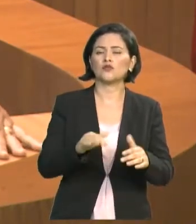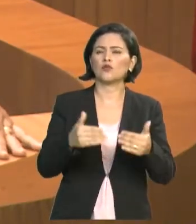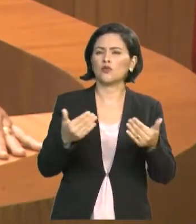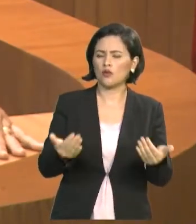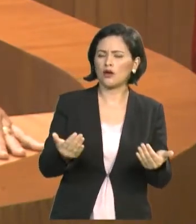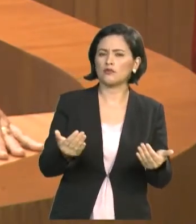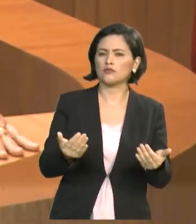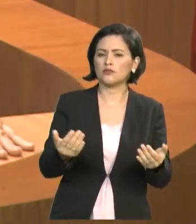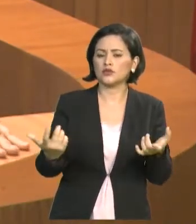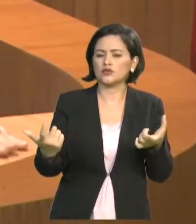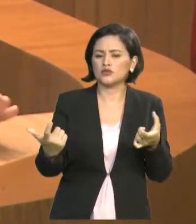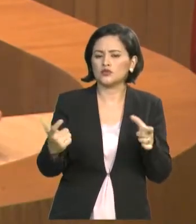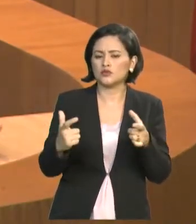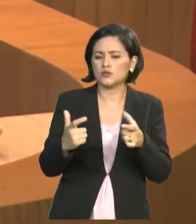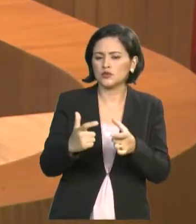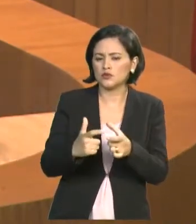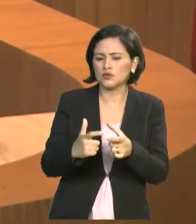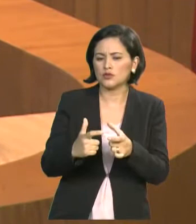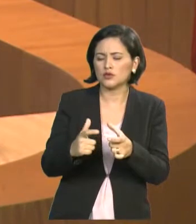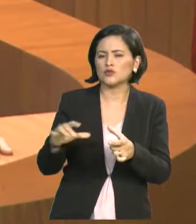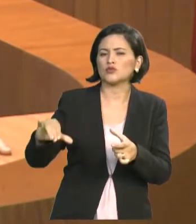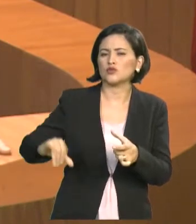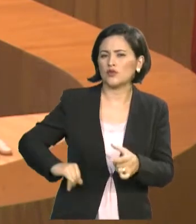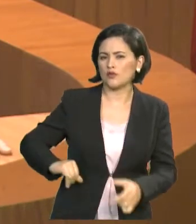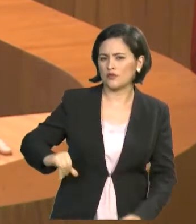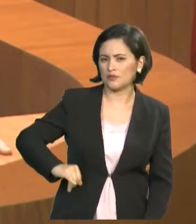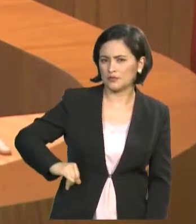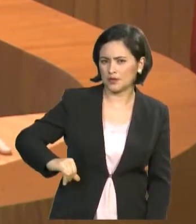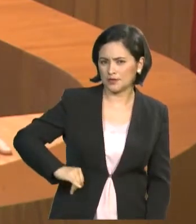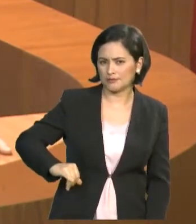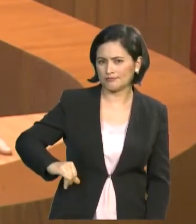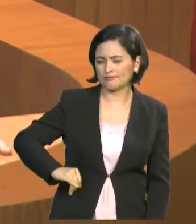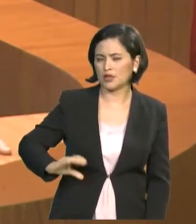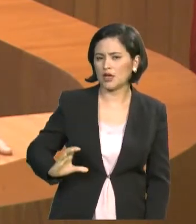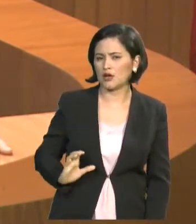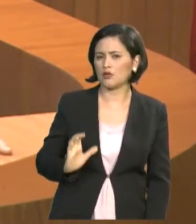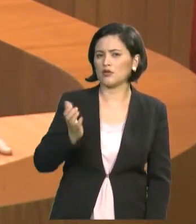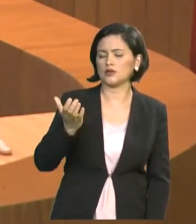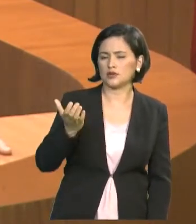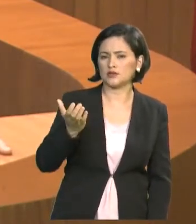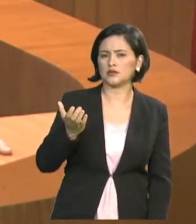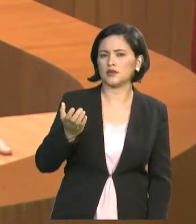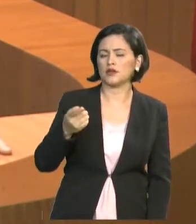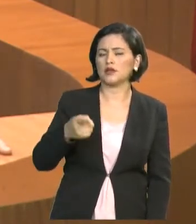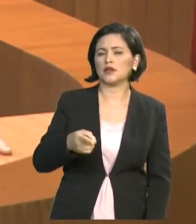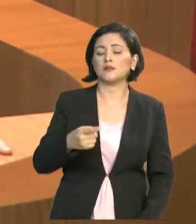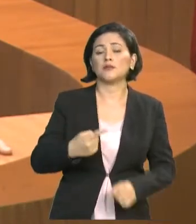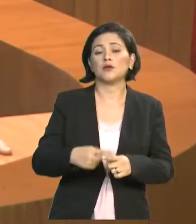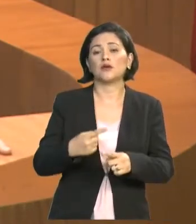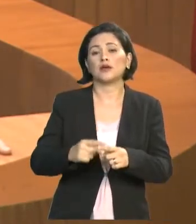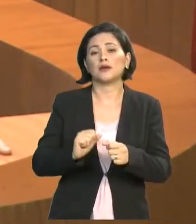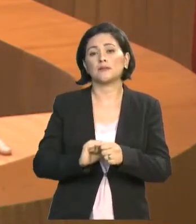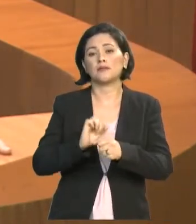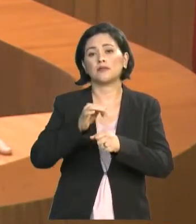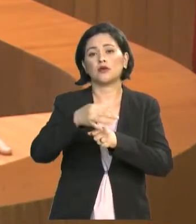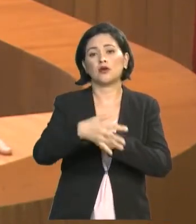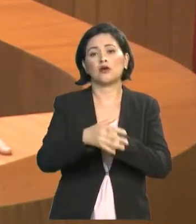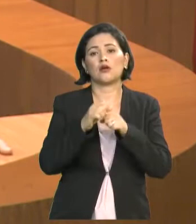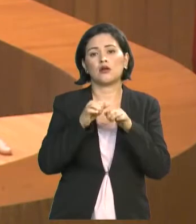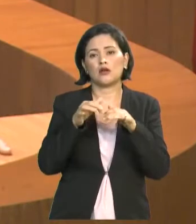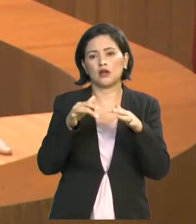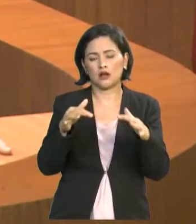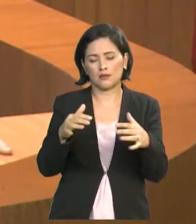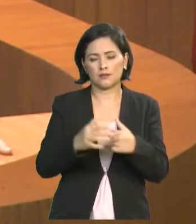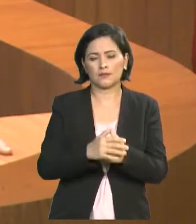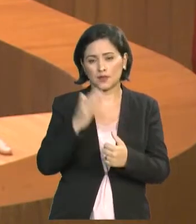causando. Quero agradecer aqui pelo programa Cheque Minha Casa, que